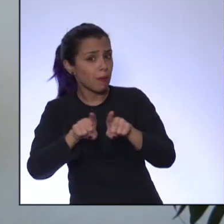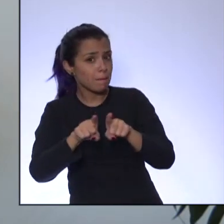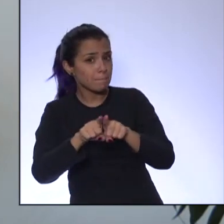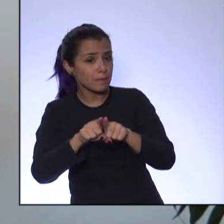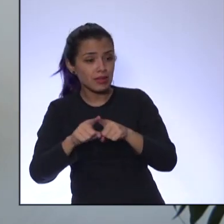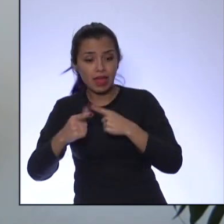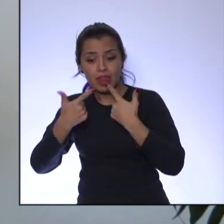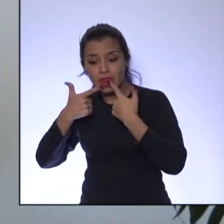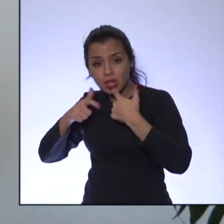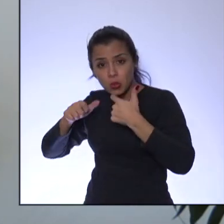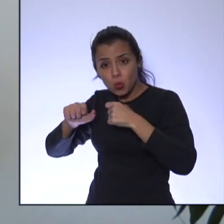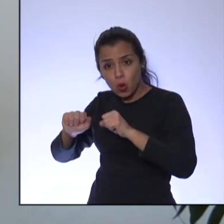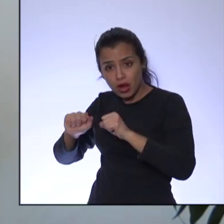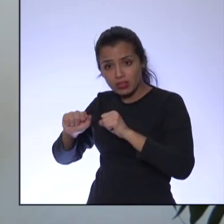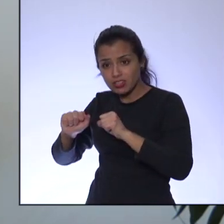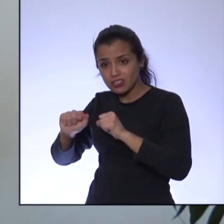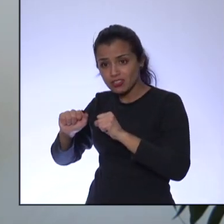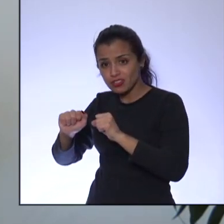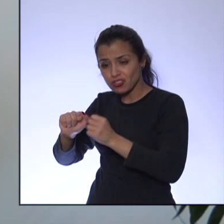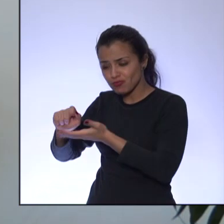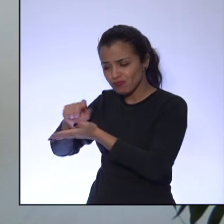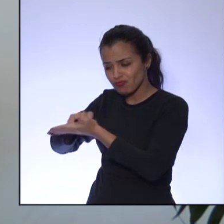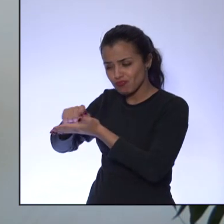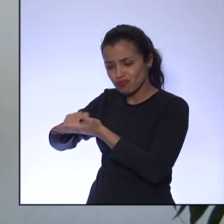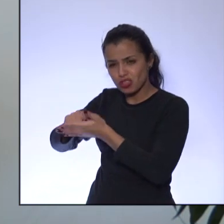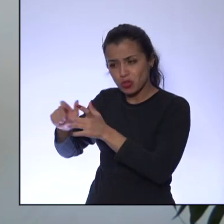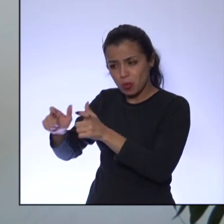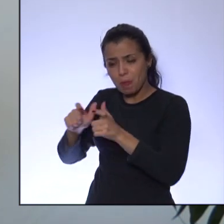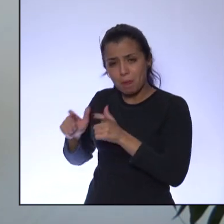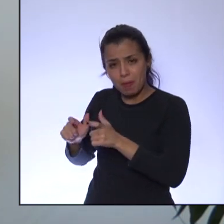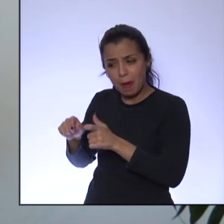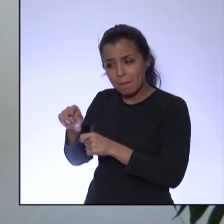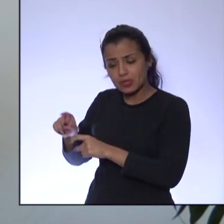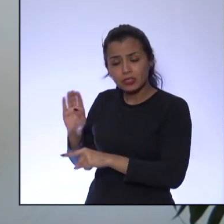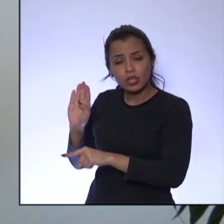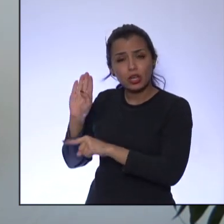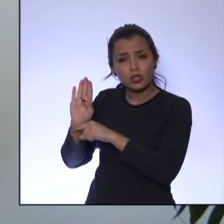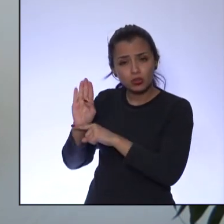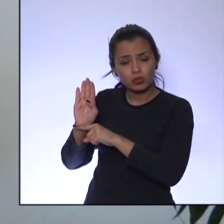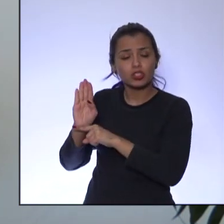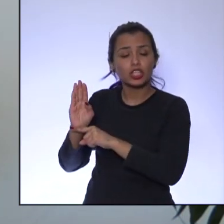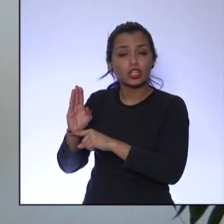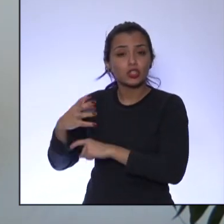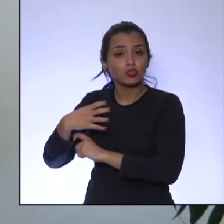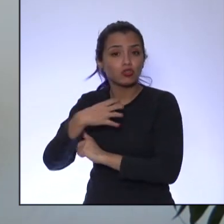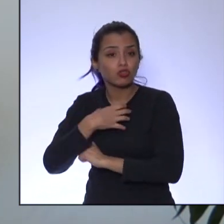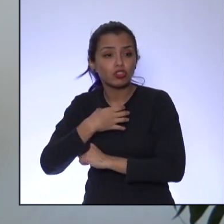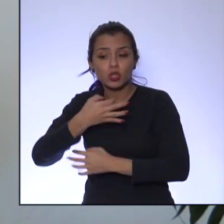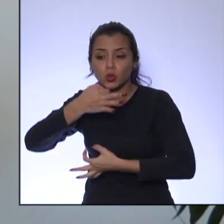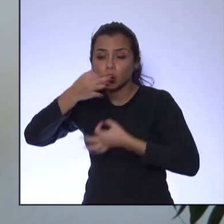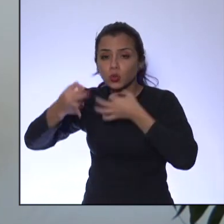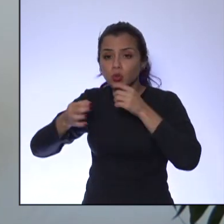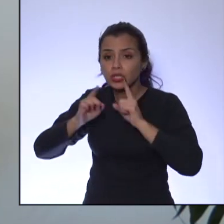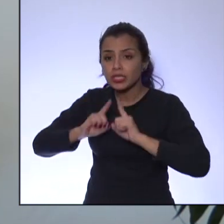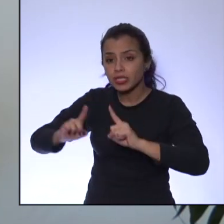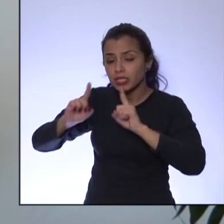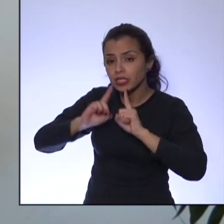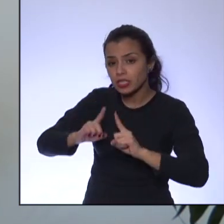linguagem cartográfica também contribui para a formação da cidadania, do pensamento crítico e da